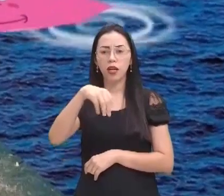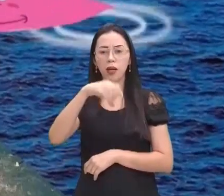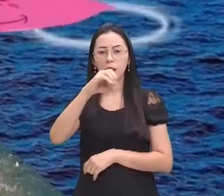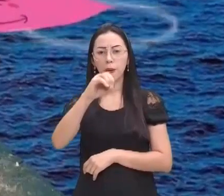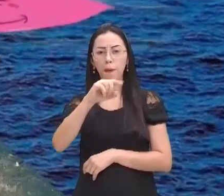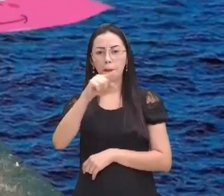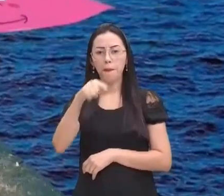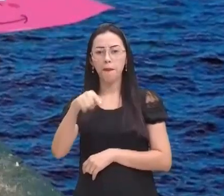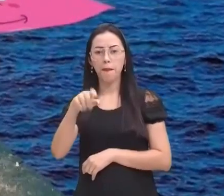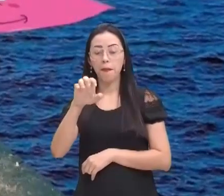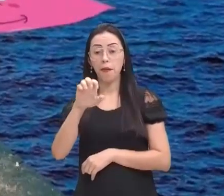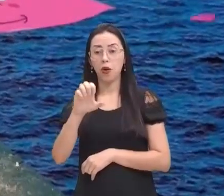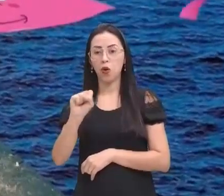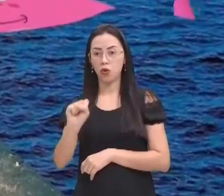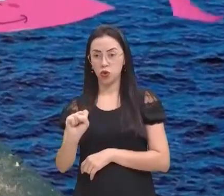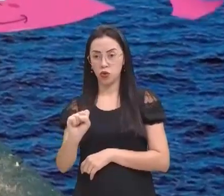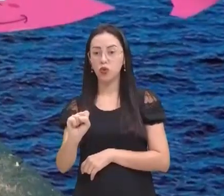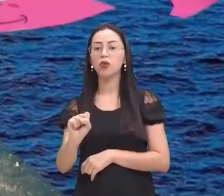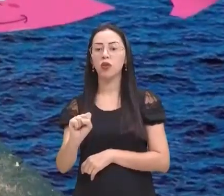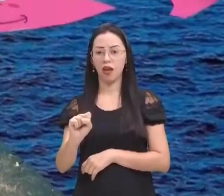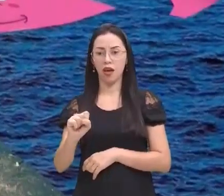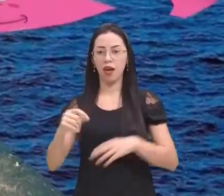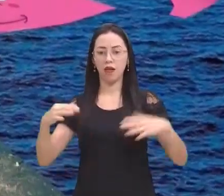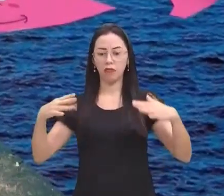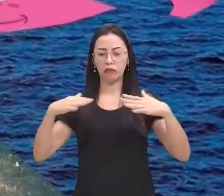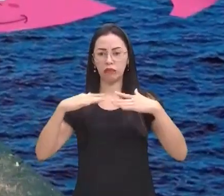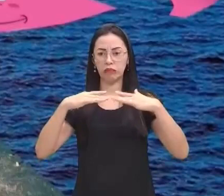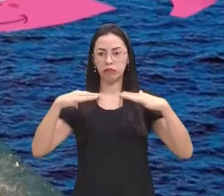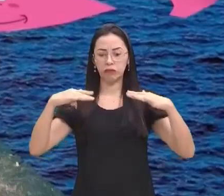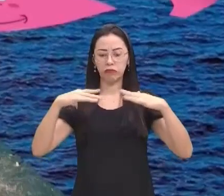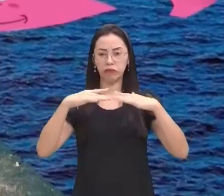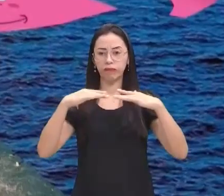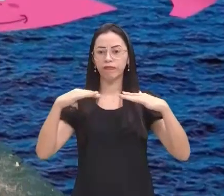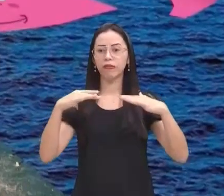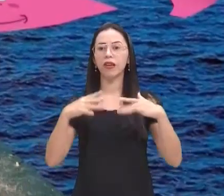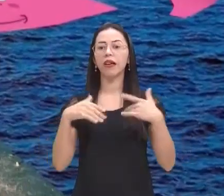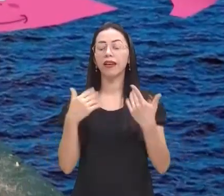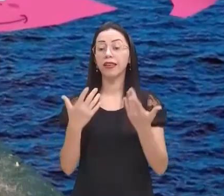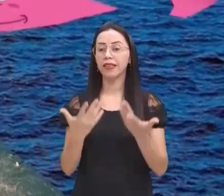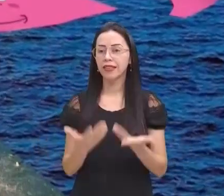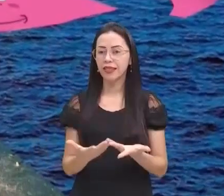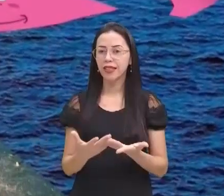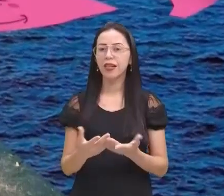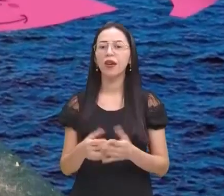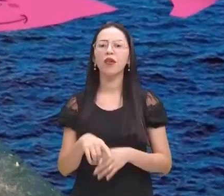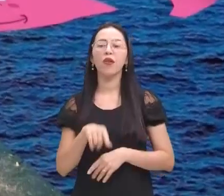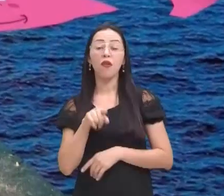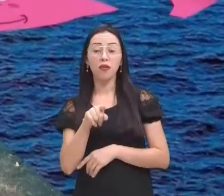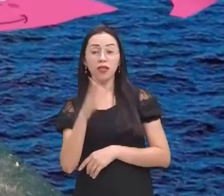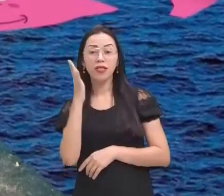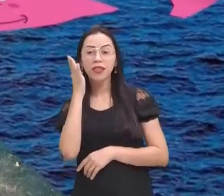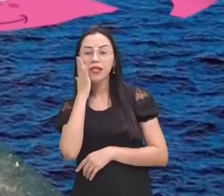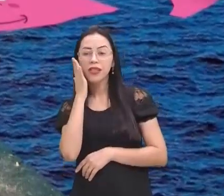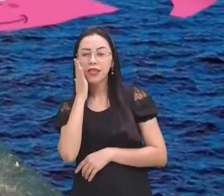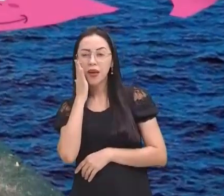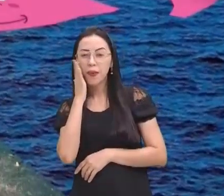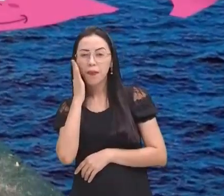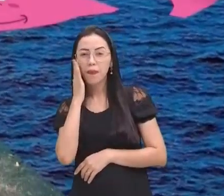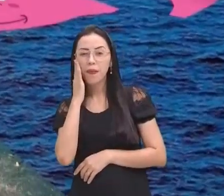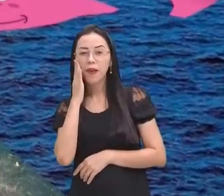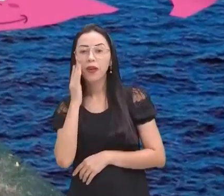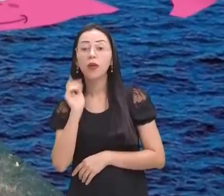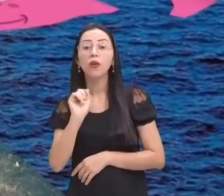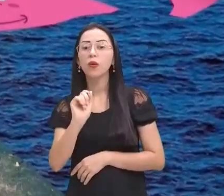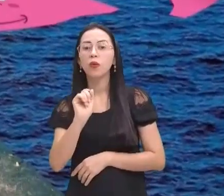iriam nos engolir e nos levar para a profundeza destes rios? Vocês sabiam disso? Isso se chama o